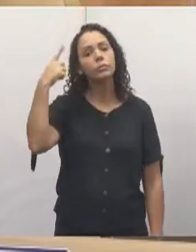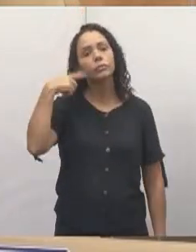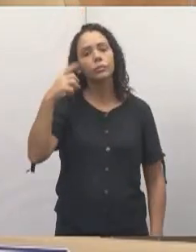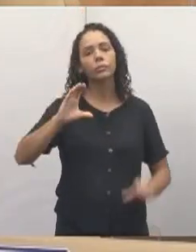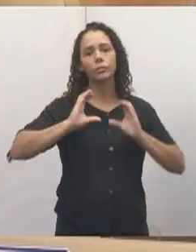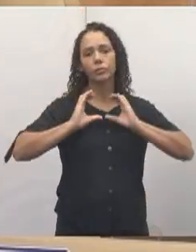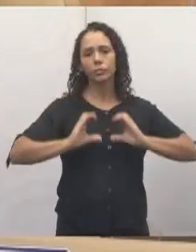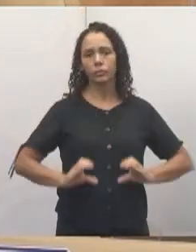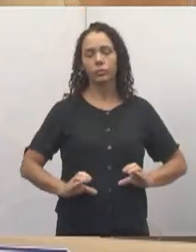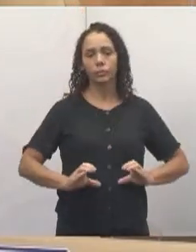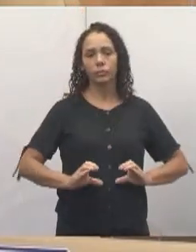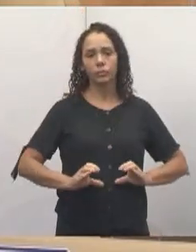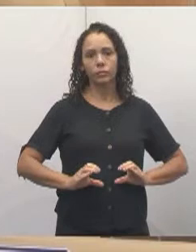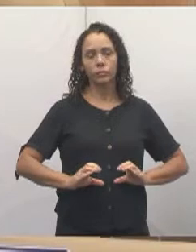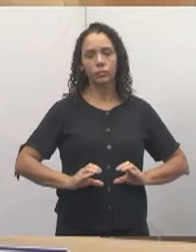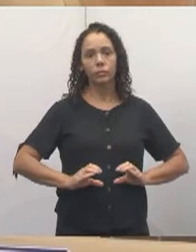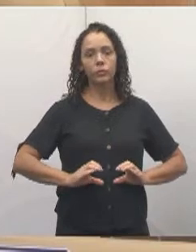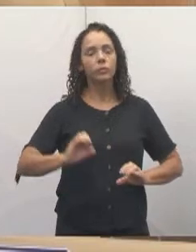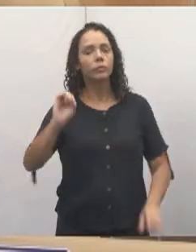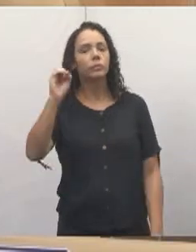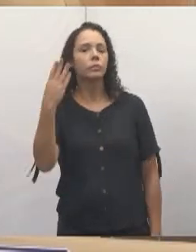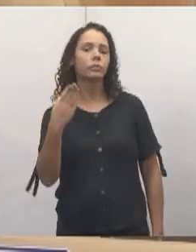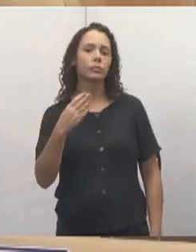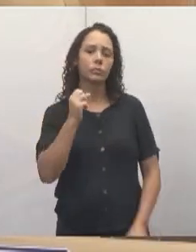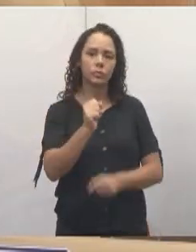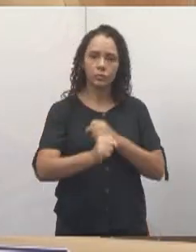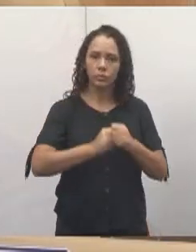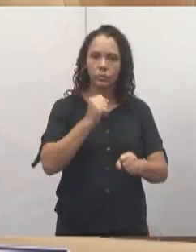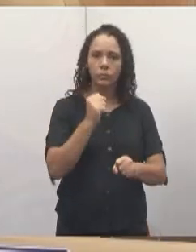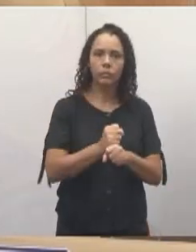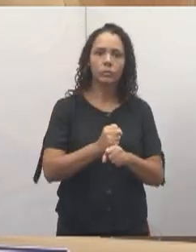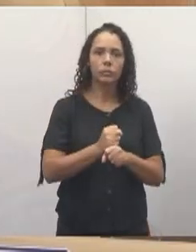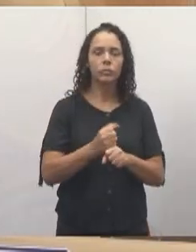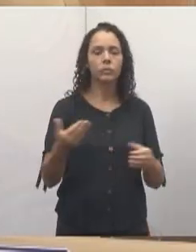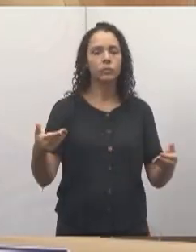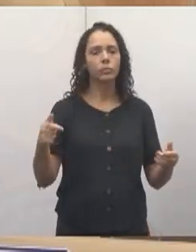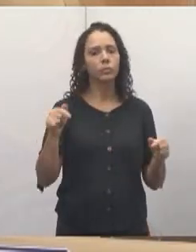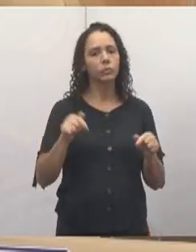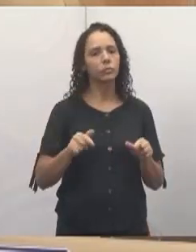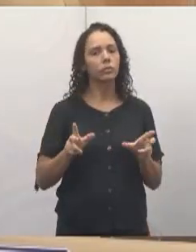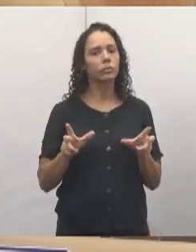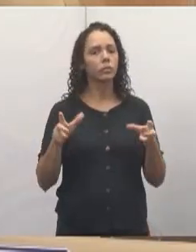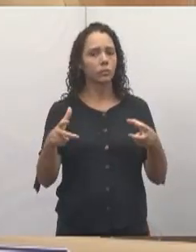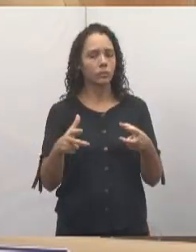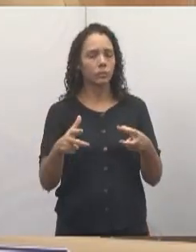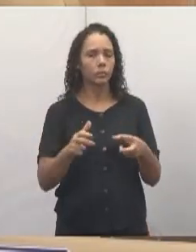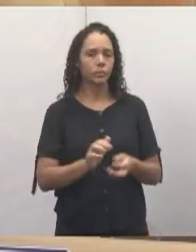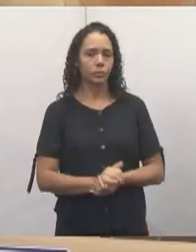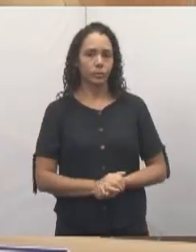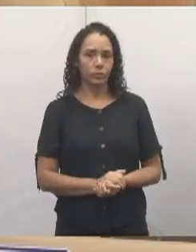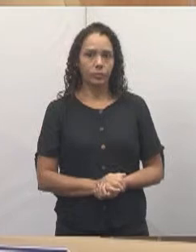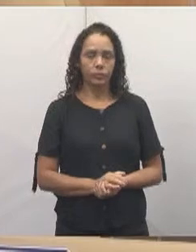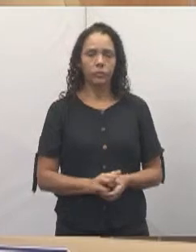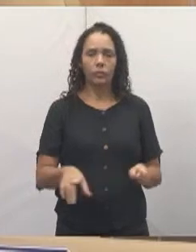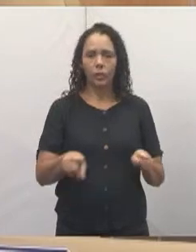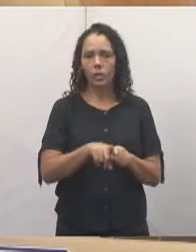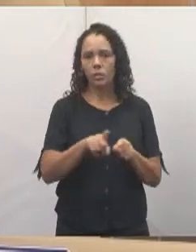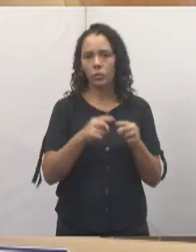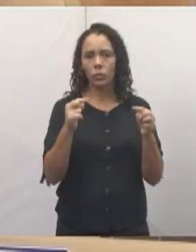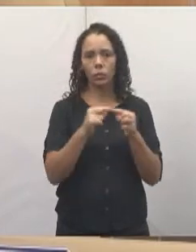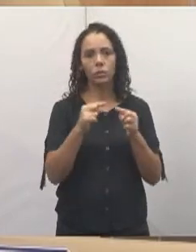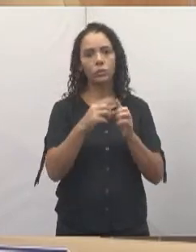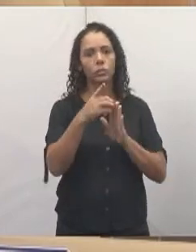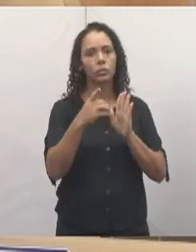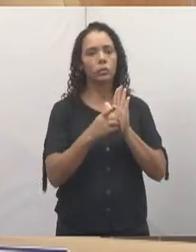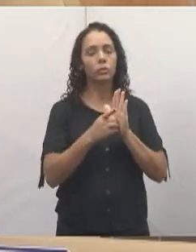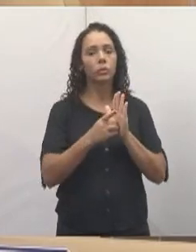deve ser outorgado anualmente em solenidade a ser realizada na Câmara Municipal de Jacareí. Ainda de acordo com este decreto,